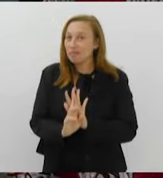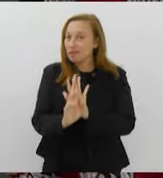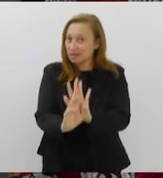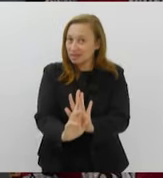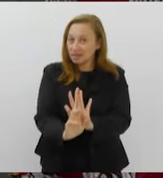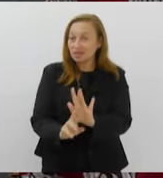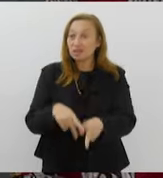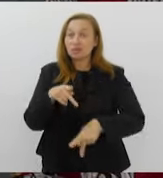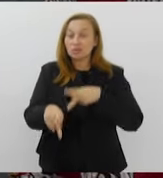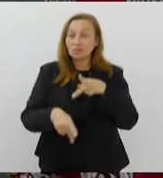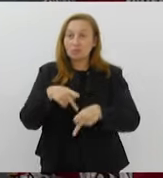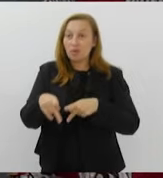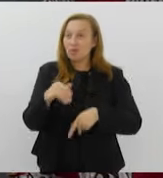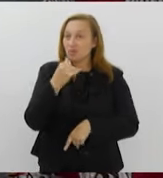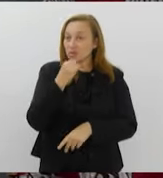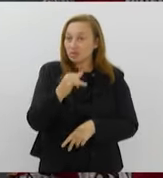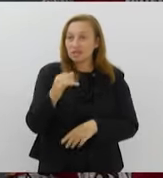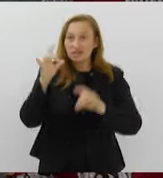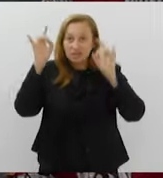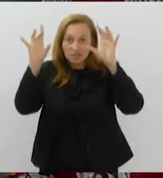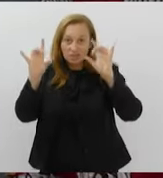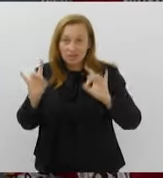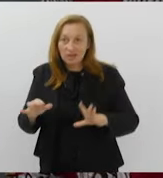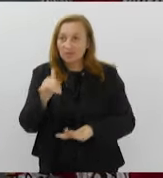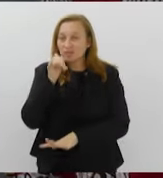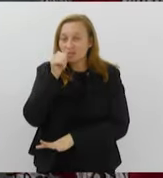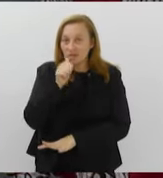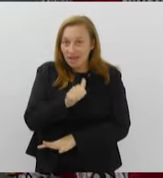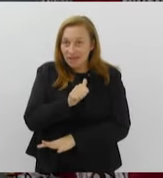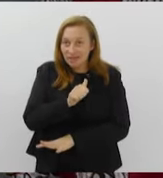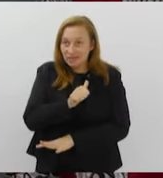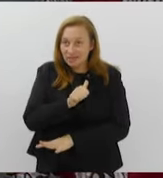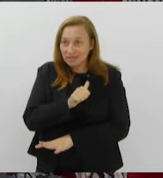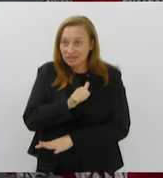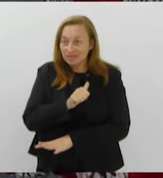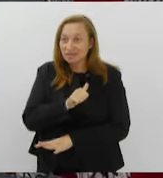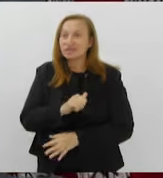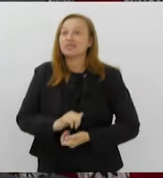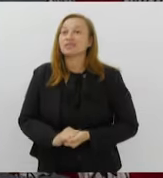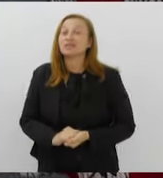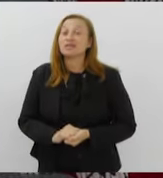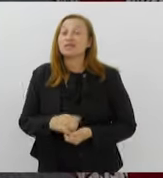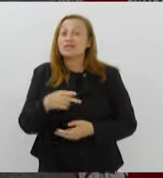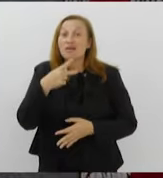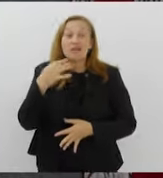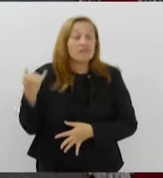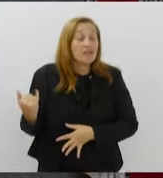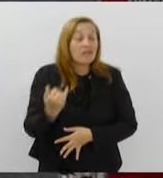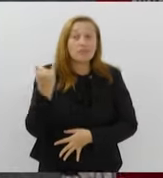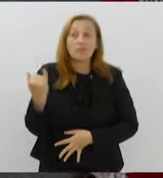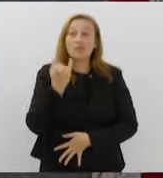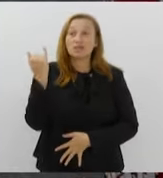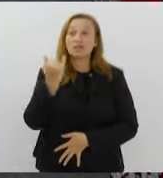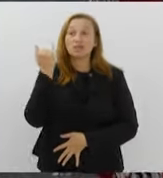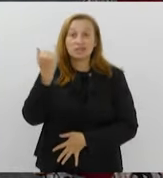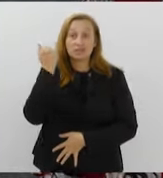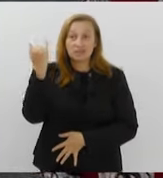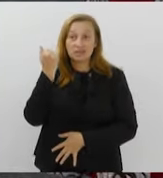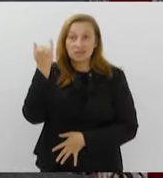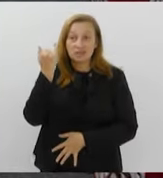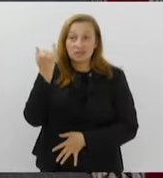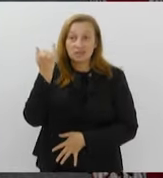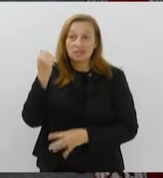da população fluminense, especialmente das mulheres, e negritando a importância que todas